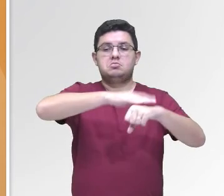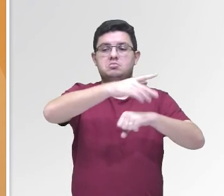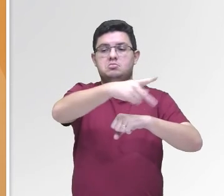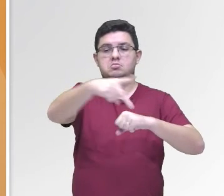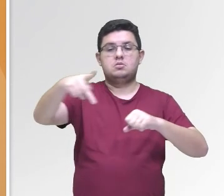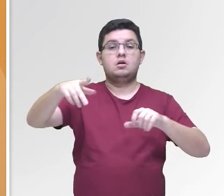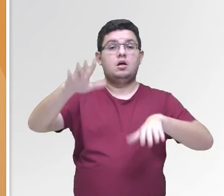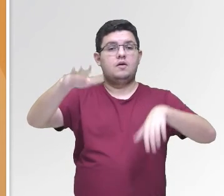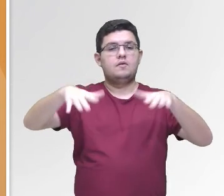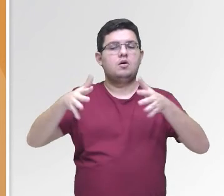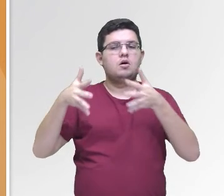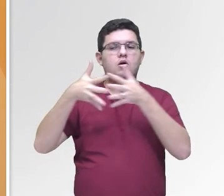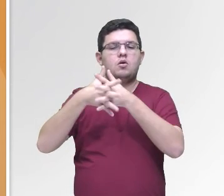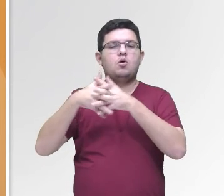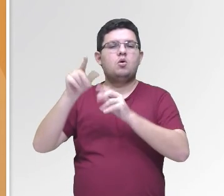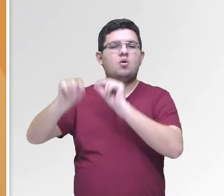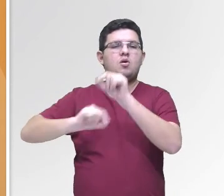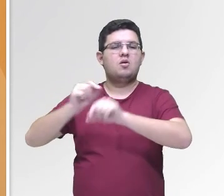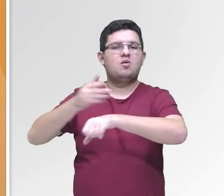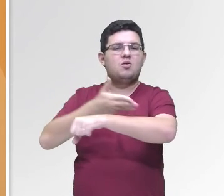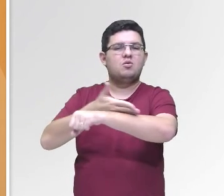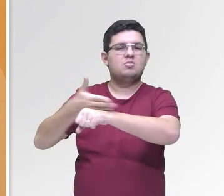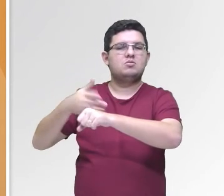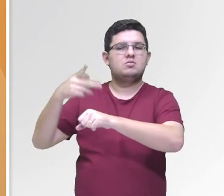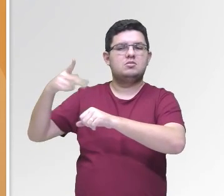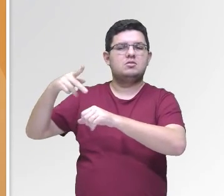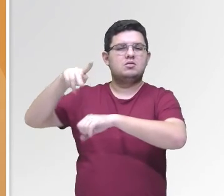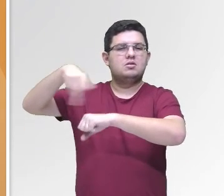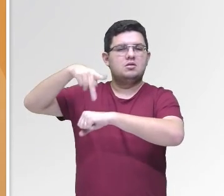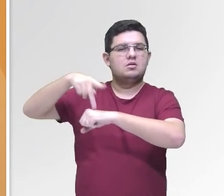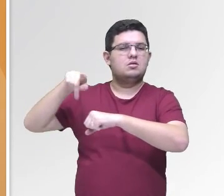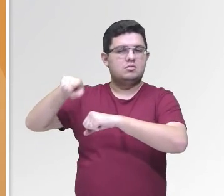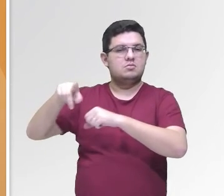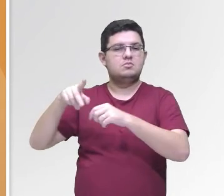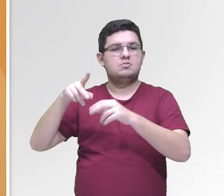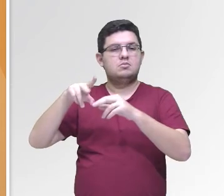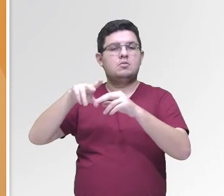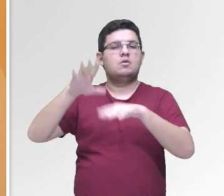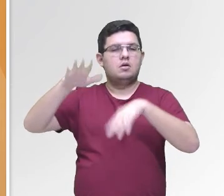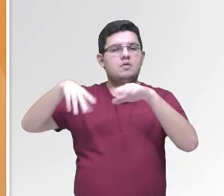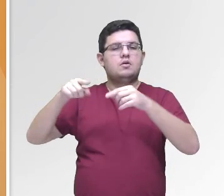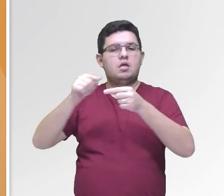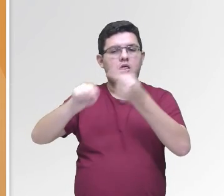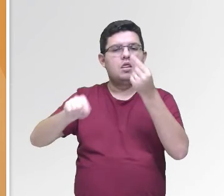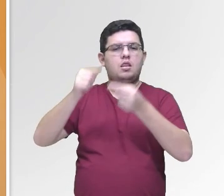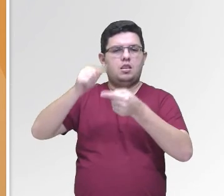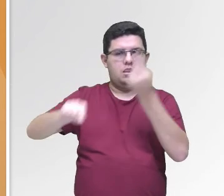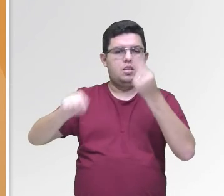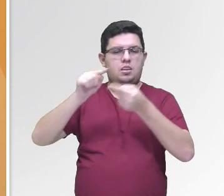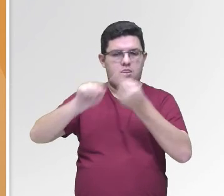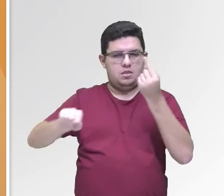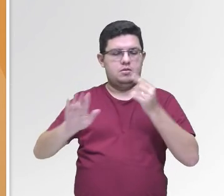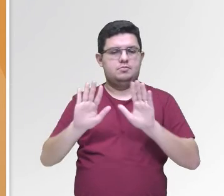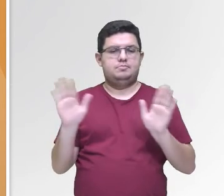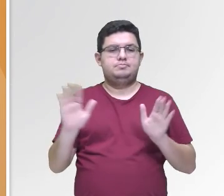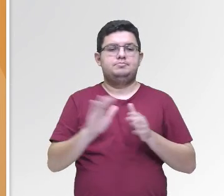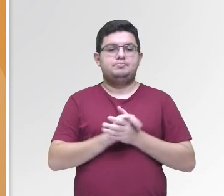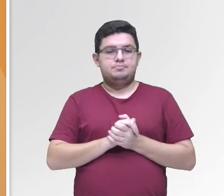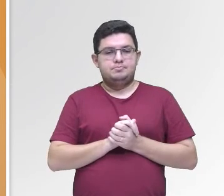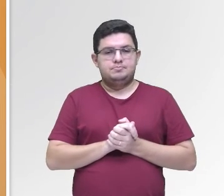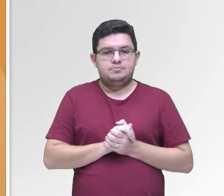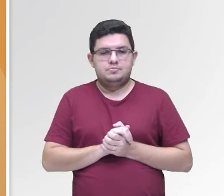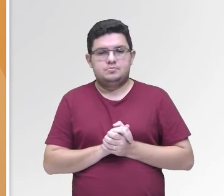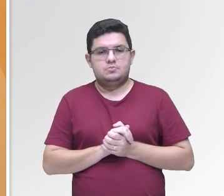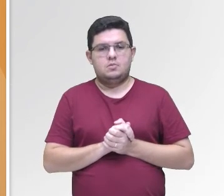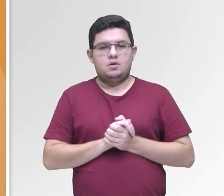interesses conflitam com os dos países no qual se originaram, ok? Então,